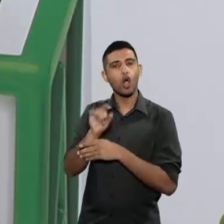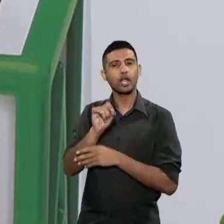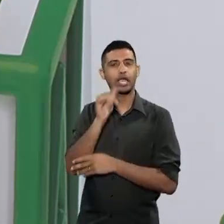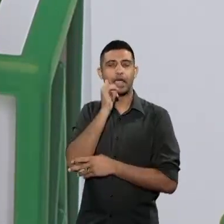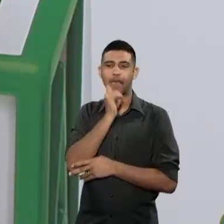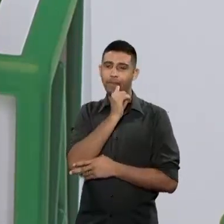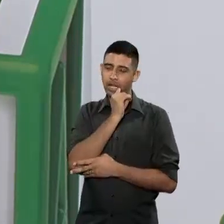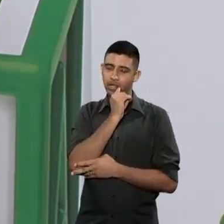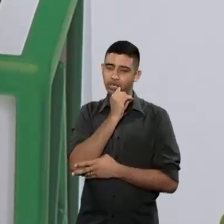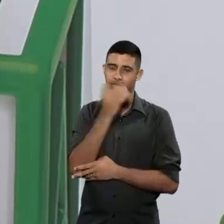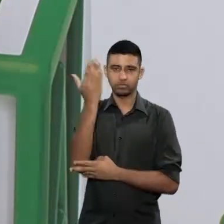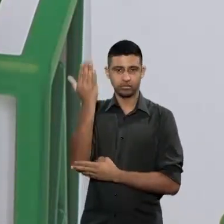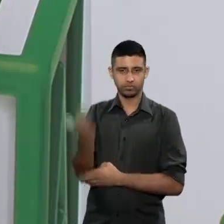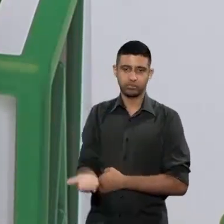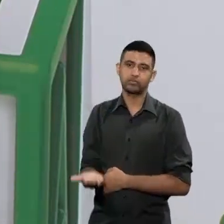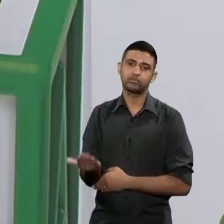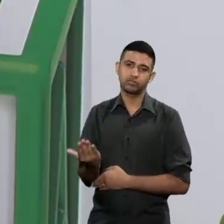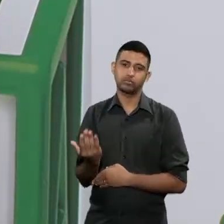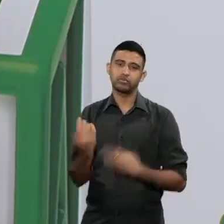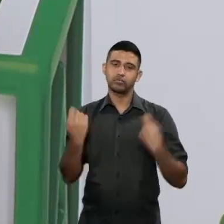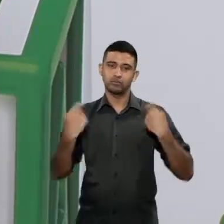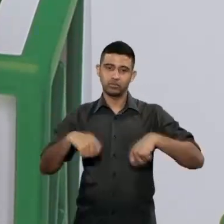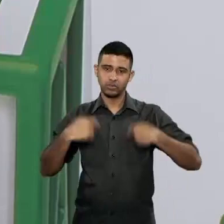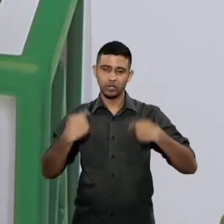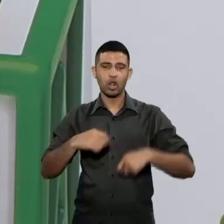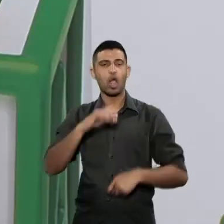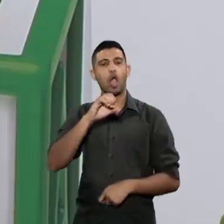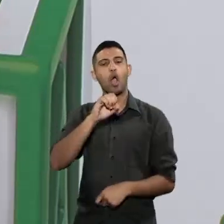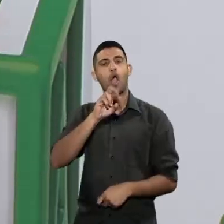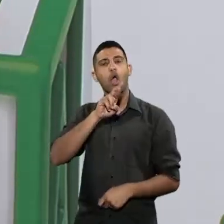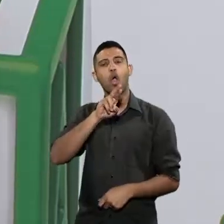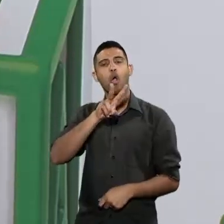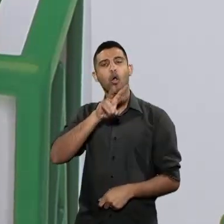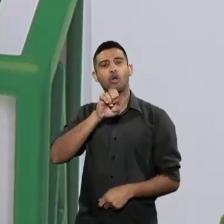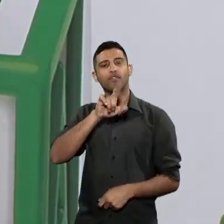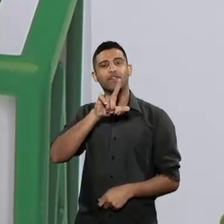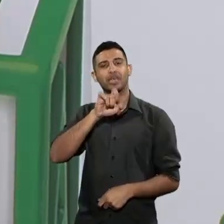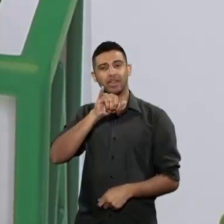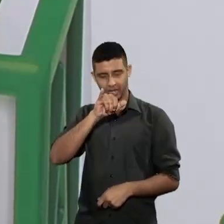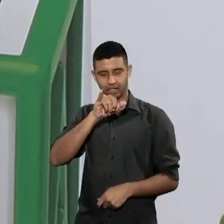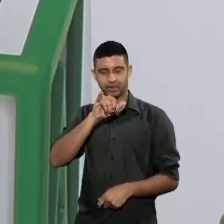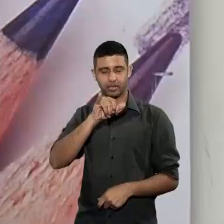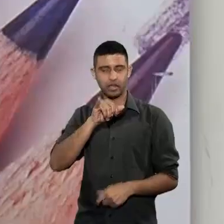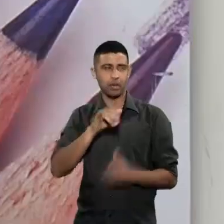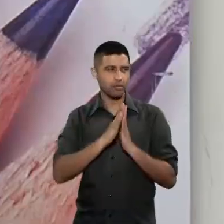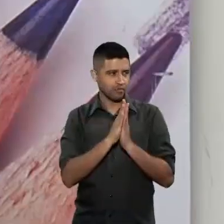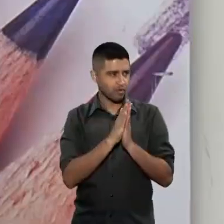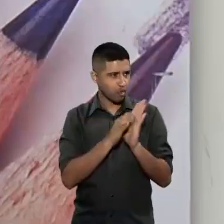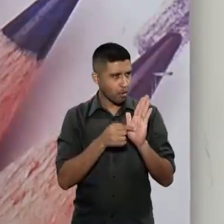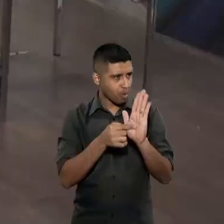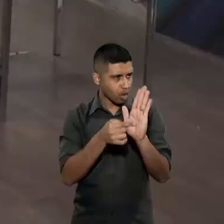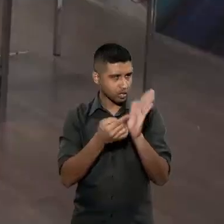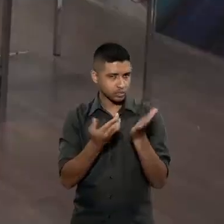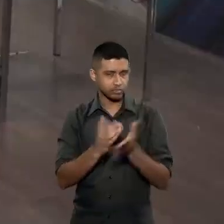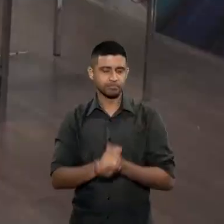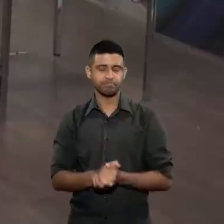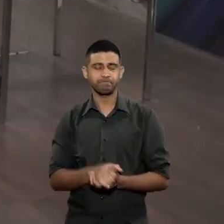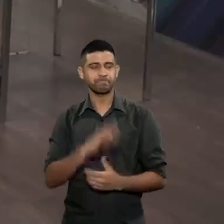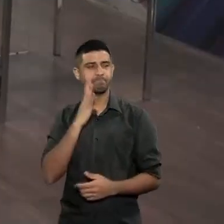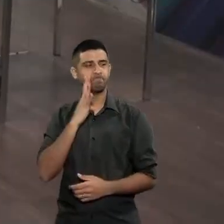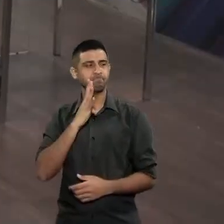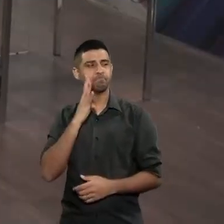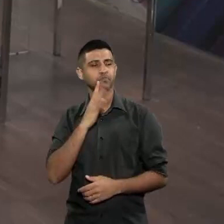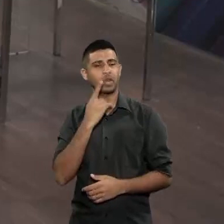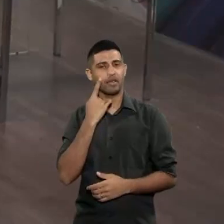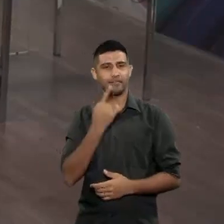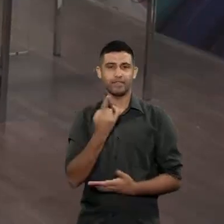que a mãe adquira a overlay, que é uma lâmina, um filtro. É isso que eu quero que você mostre. Isso. Então, é legal